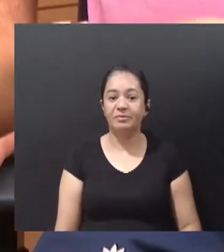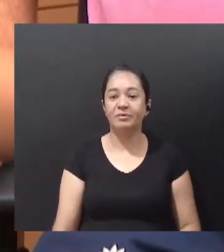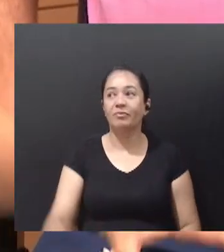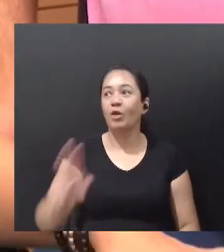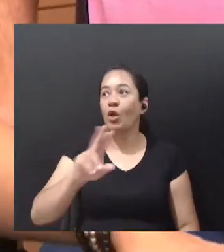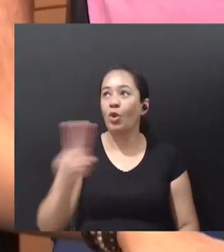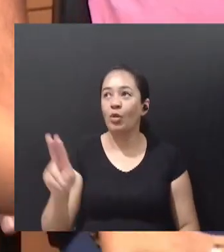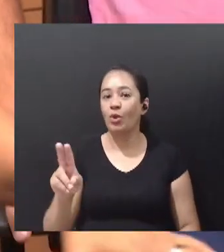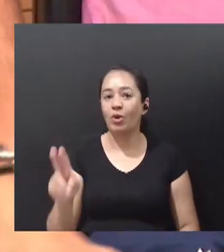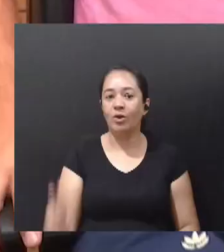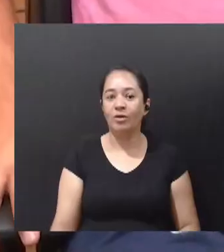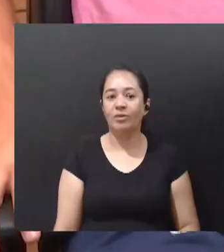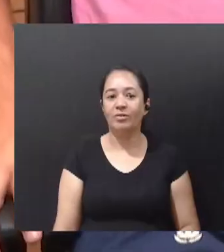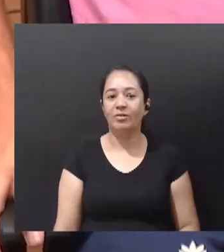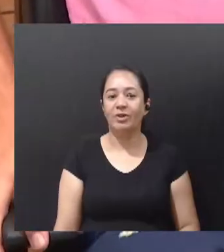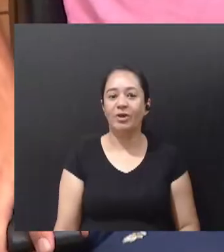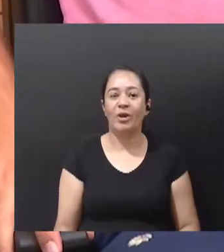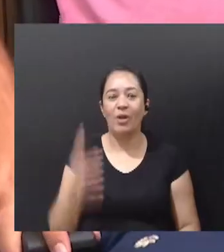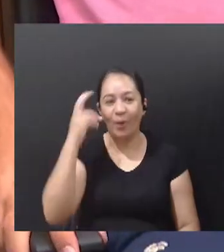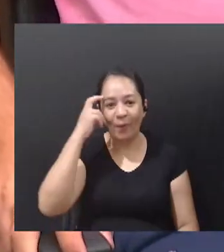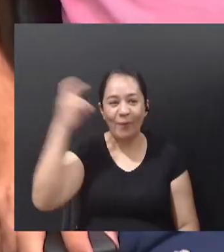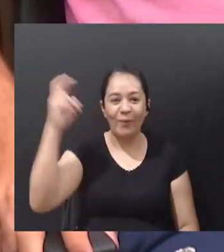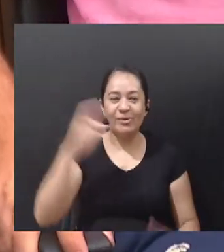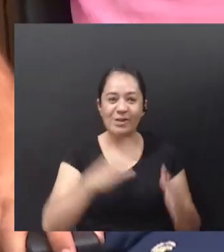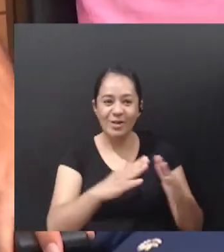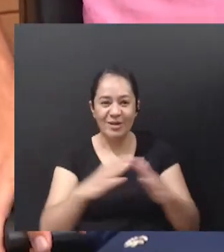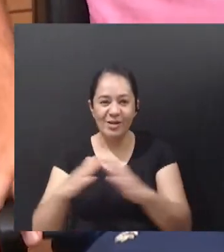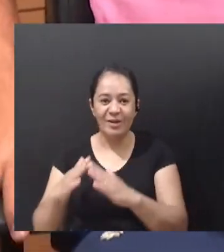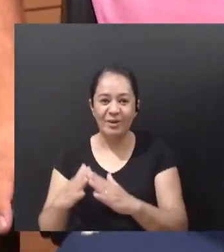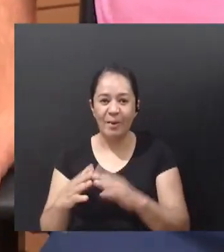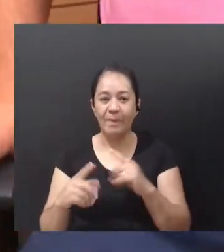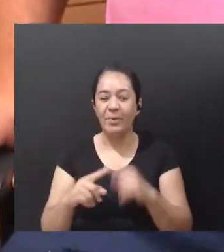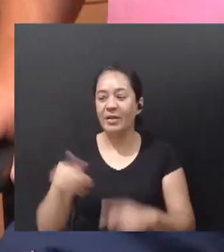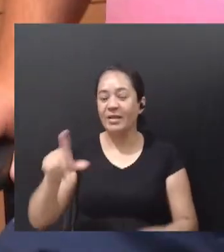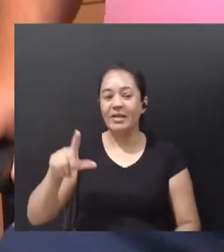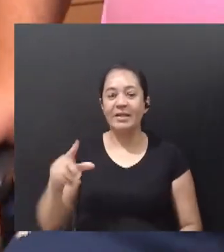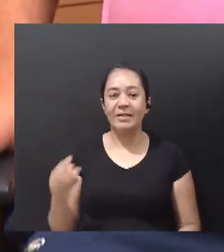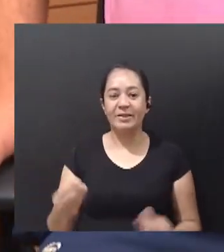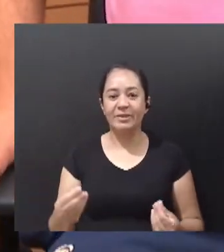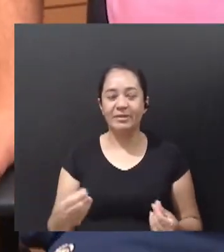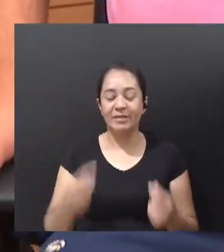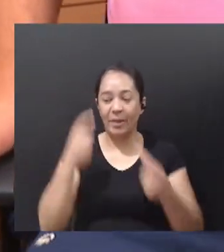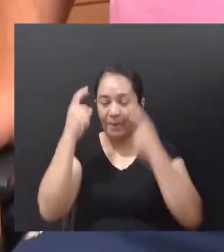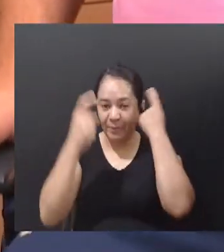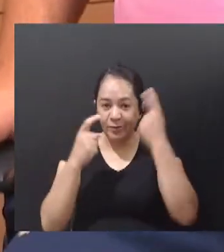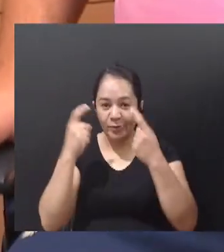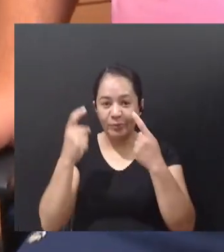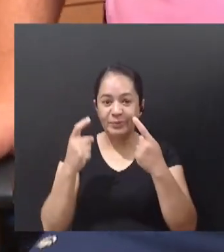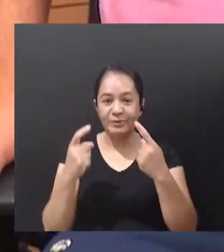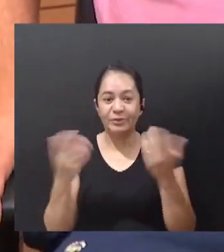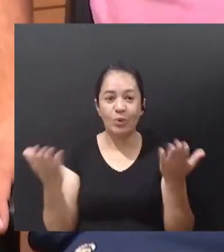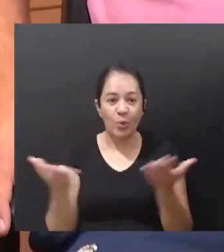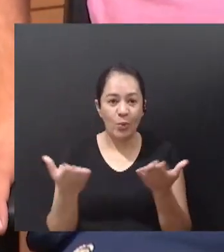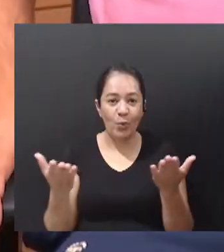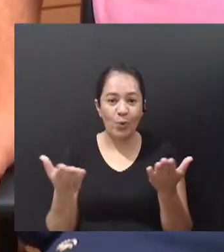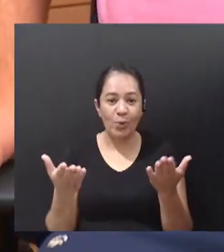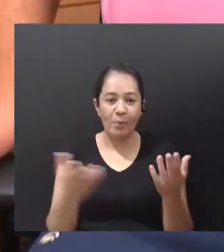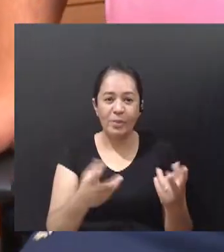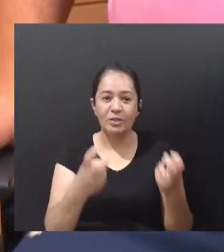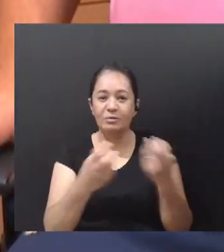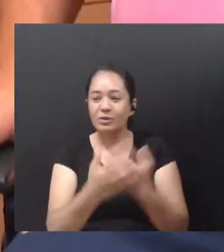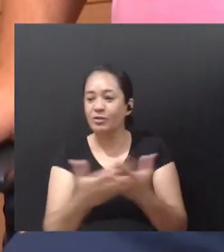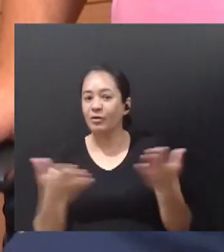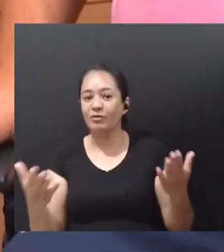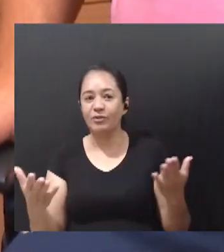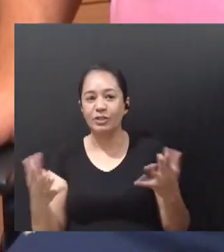culturas periféricas, porque ele tinha essa preocupação. Então, hoje, vendo todos vocês